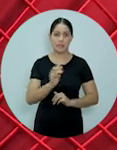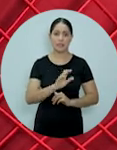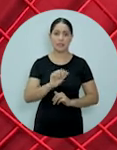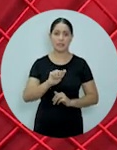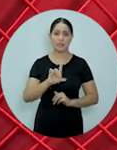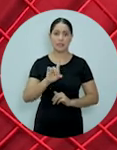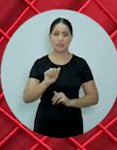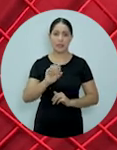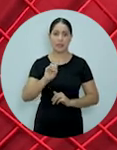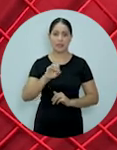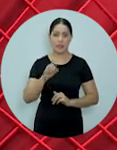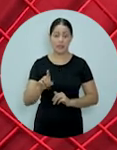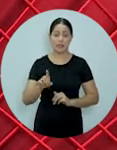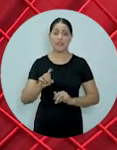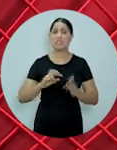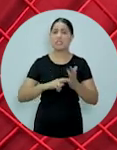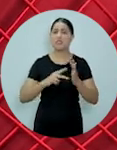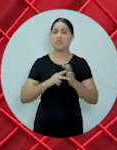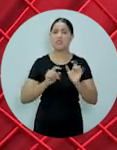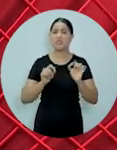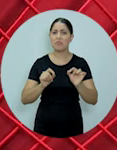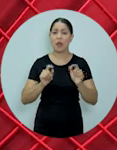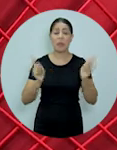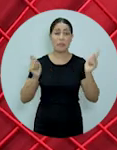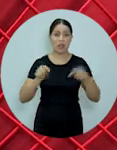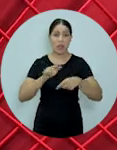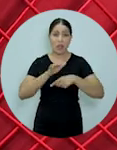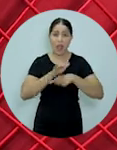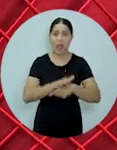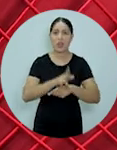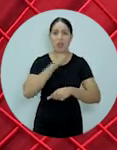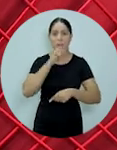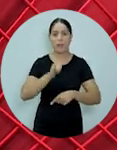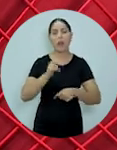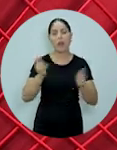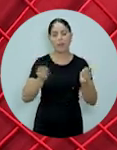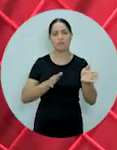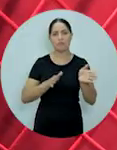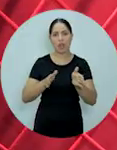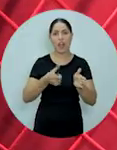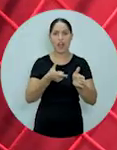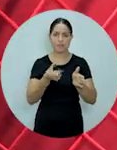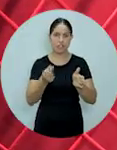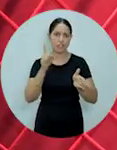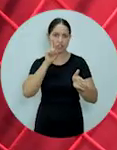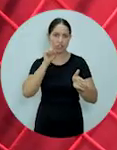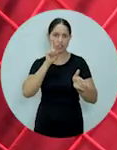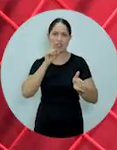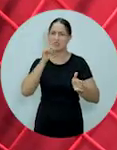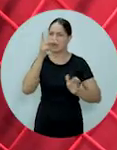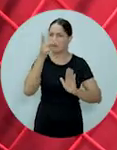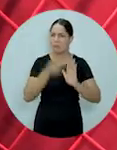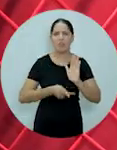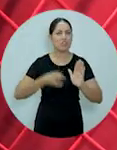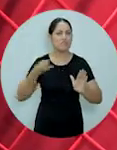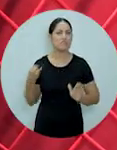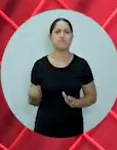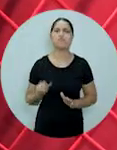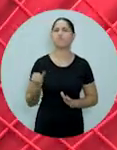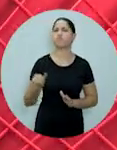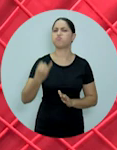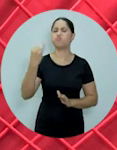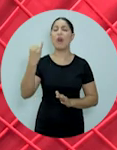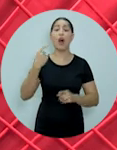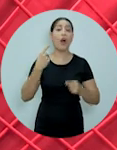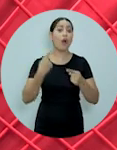nesse contexto que a licença paternidade pode sim ser de 20 dias. E esse programa é de extrema